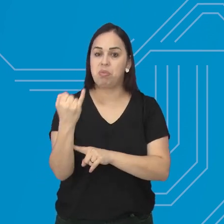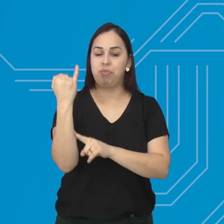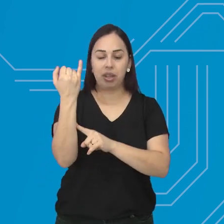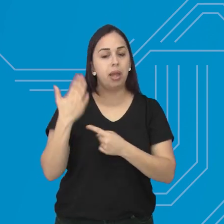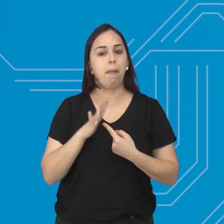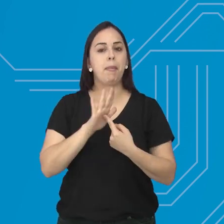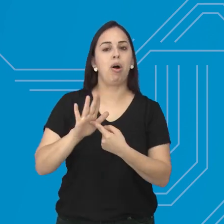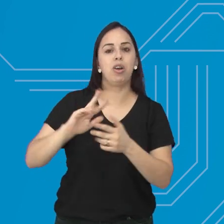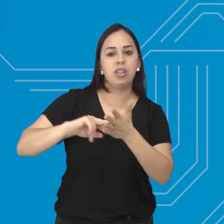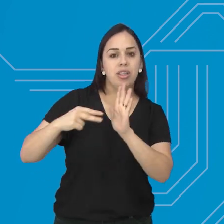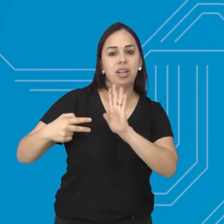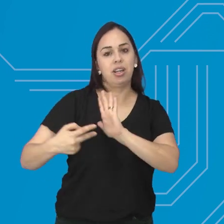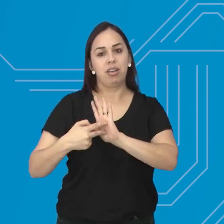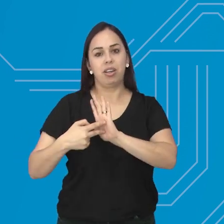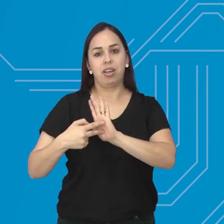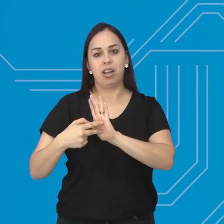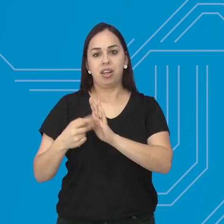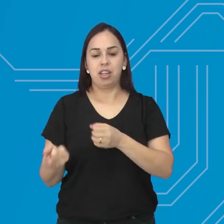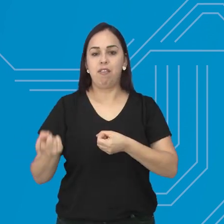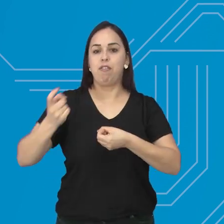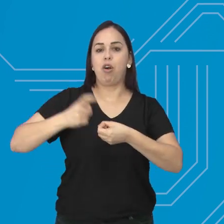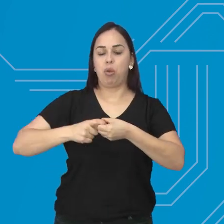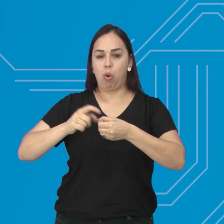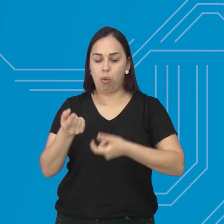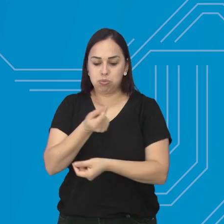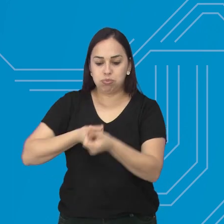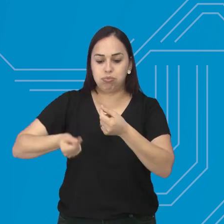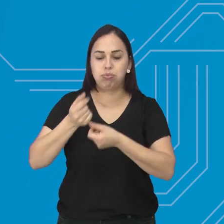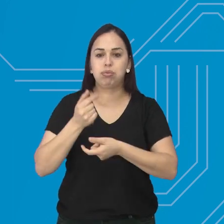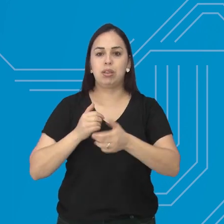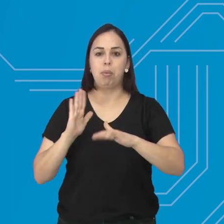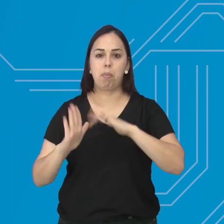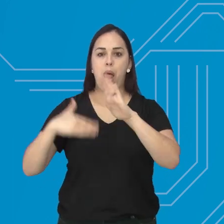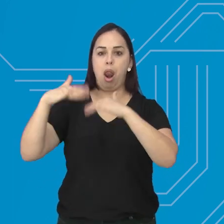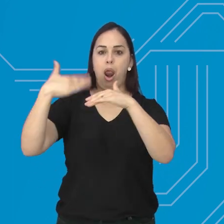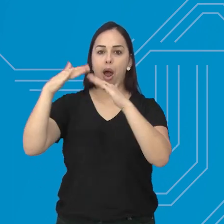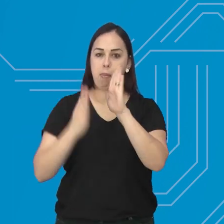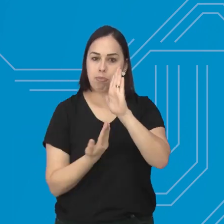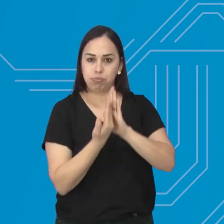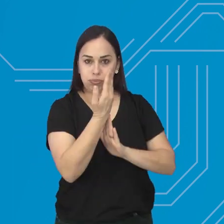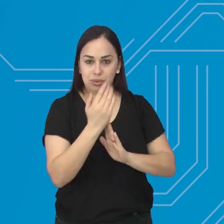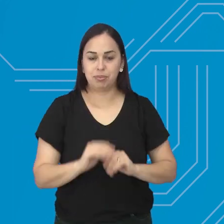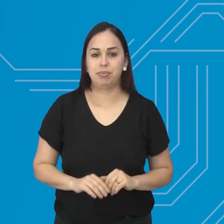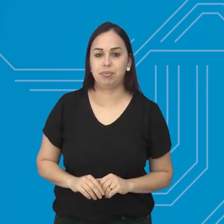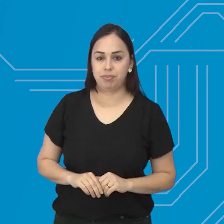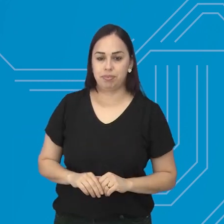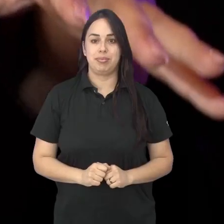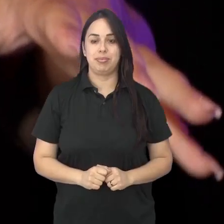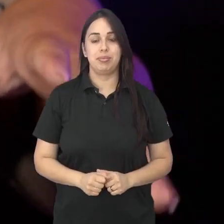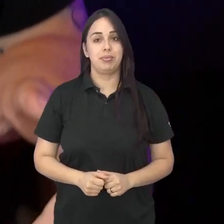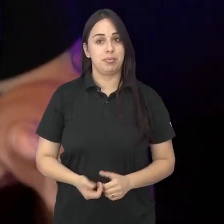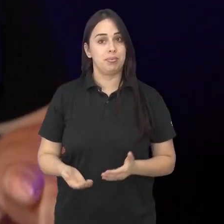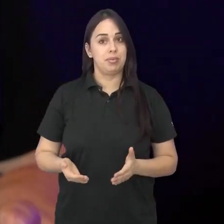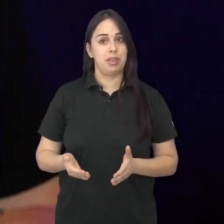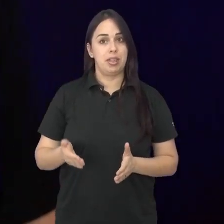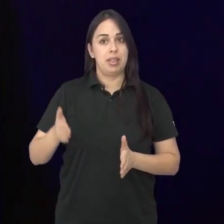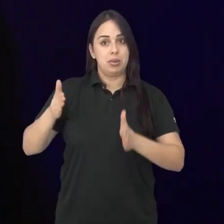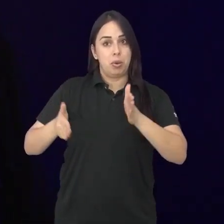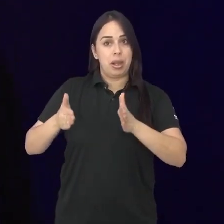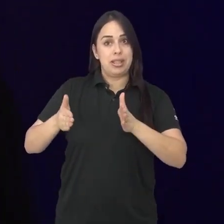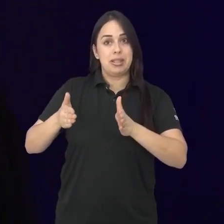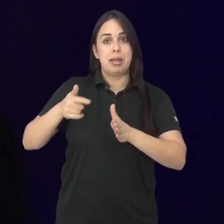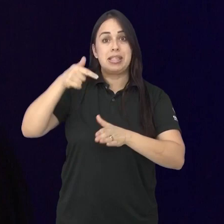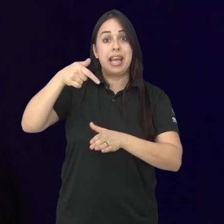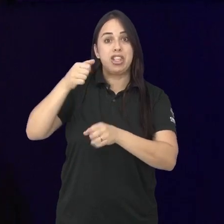passado. Números importantes que mostram a retomada e a consolidação da economia na cidade. Durante